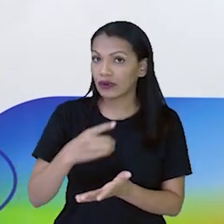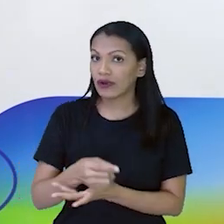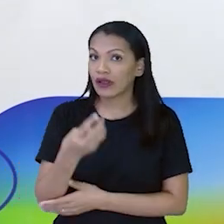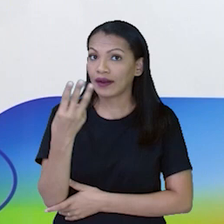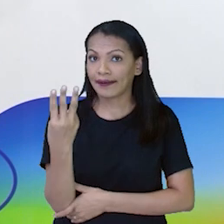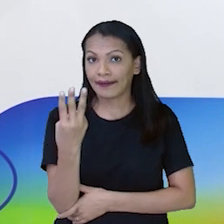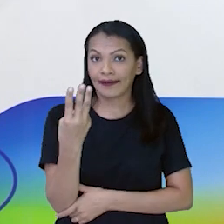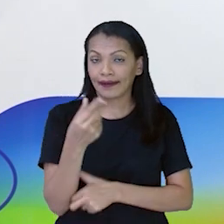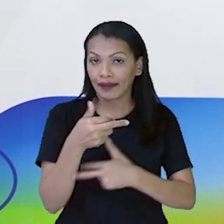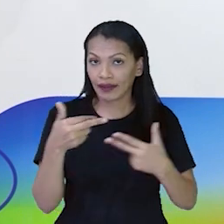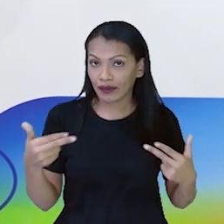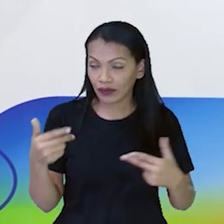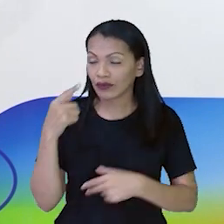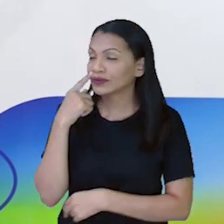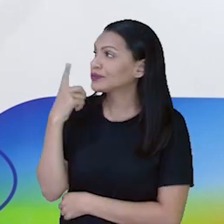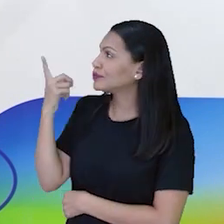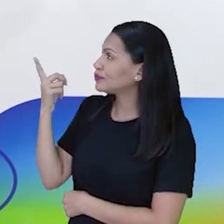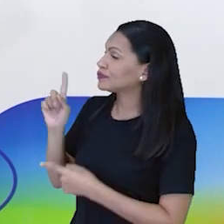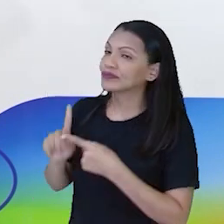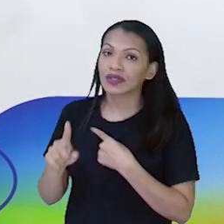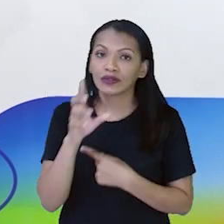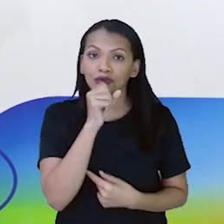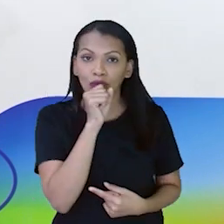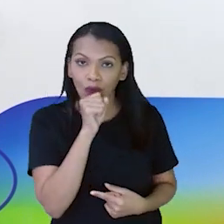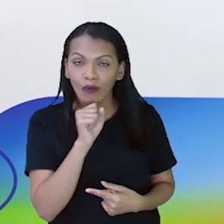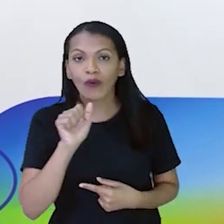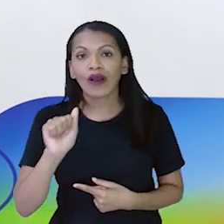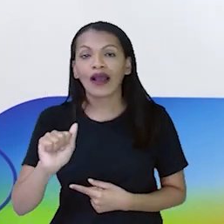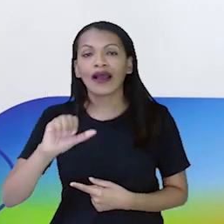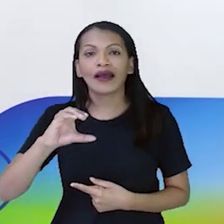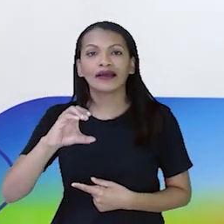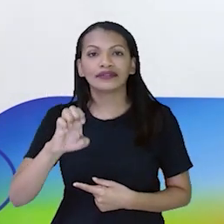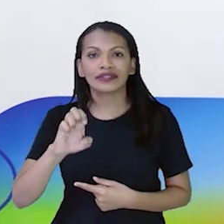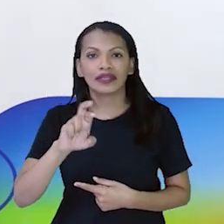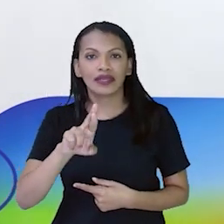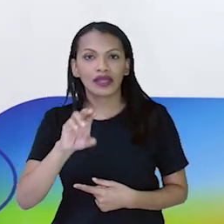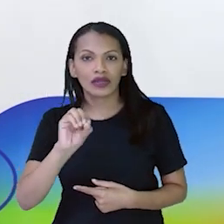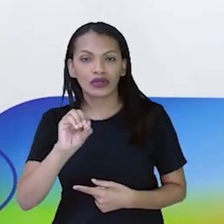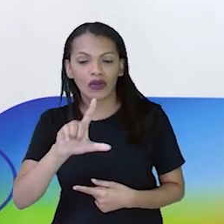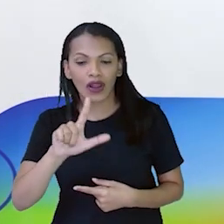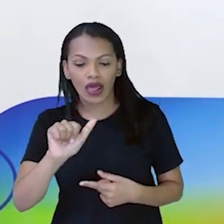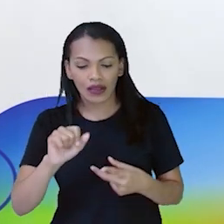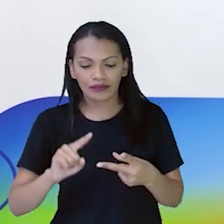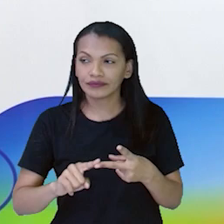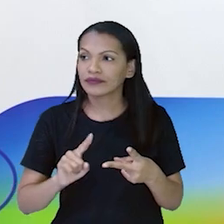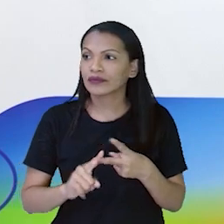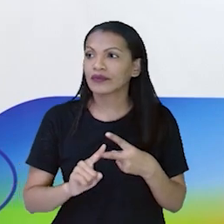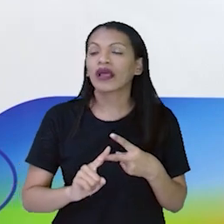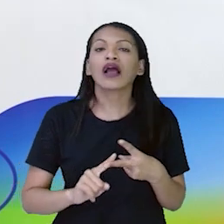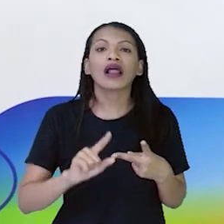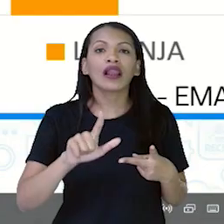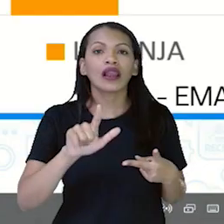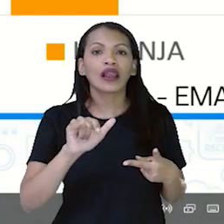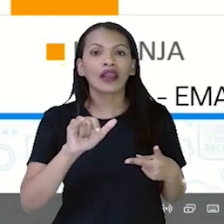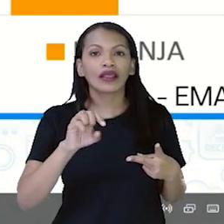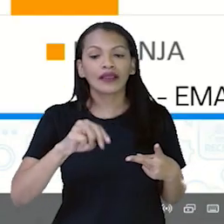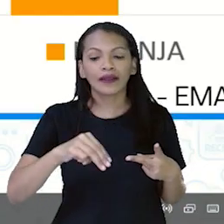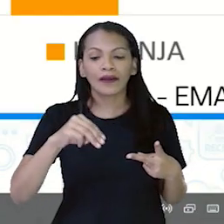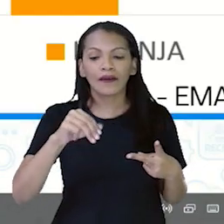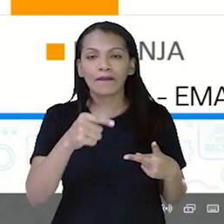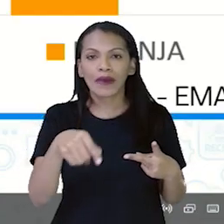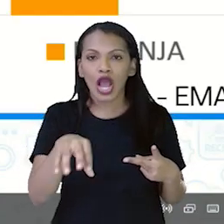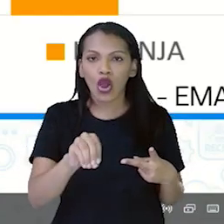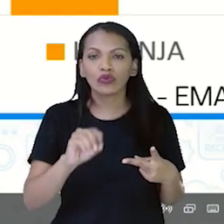ó. Tem suco aqui de acerola, de limão e de laranja. Então, quais são esses elementos que eu tenho